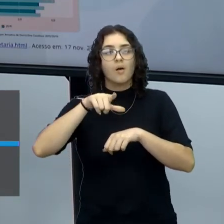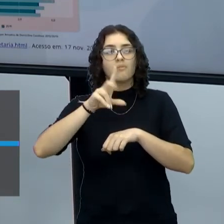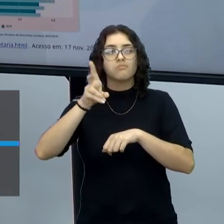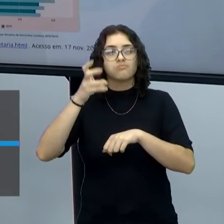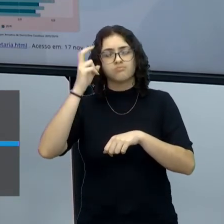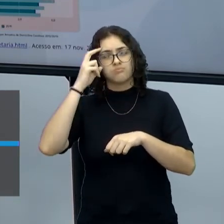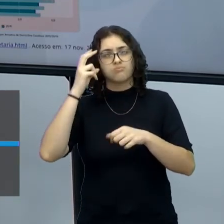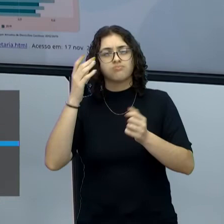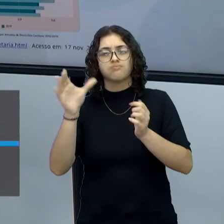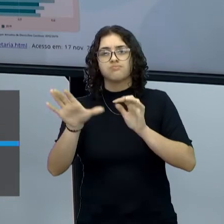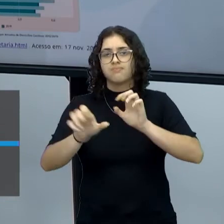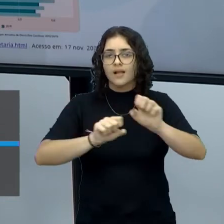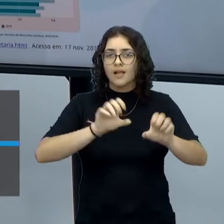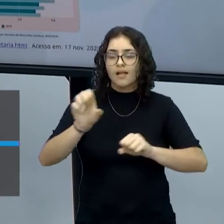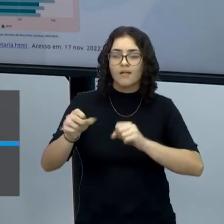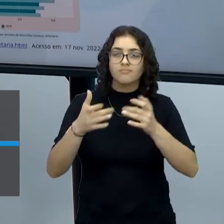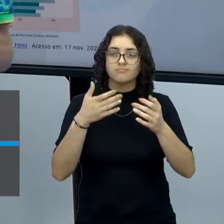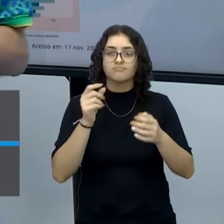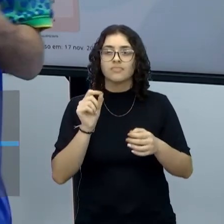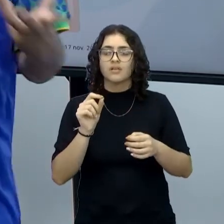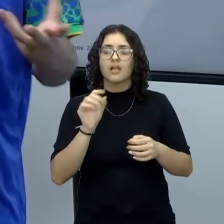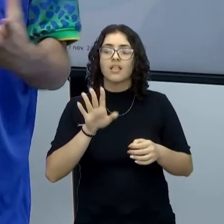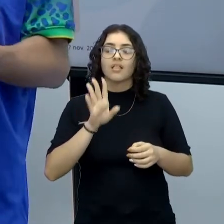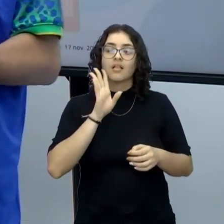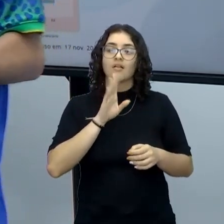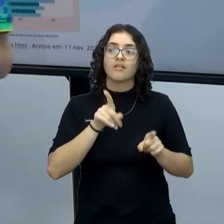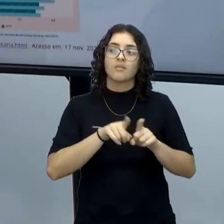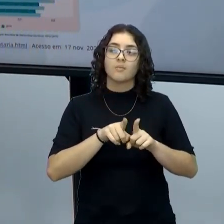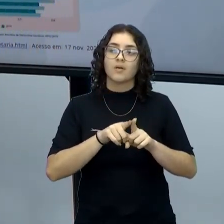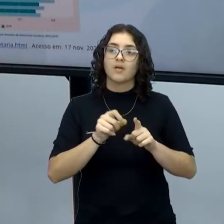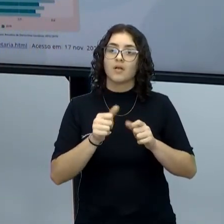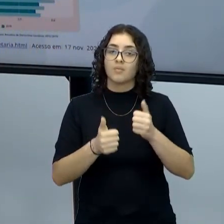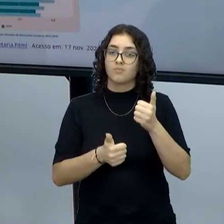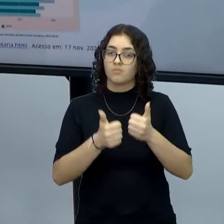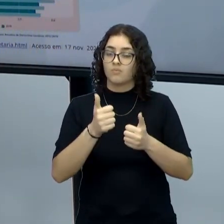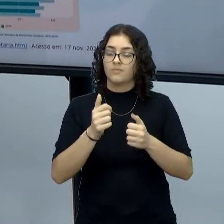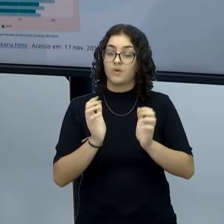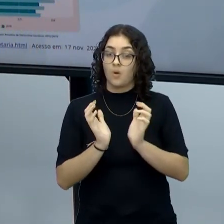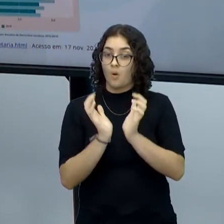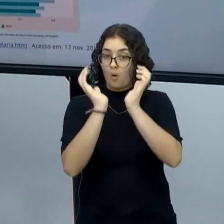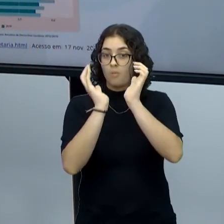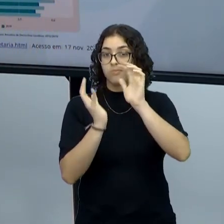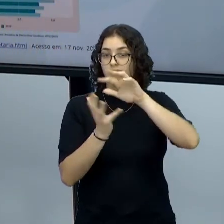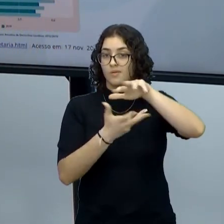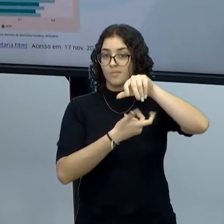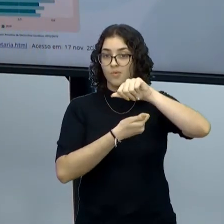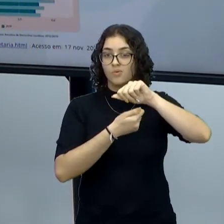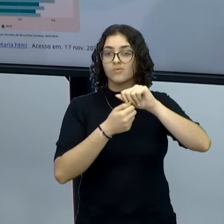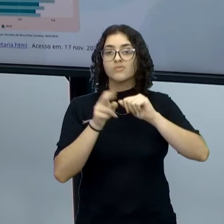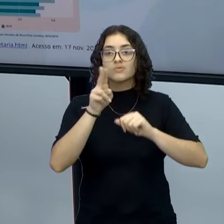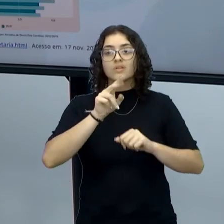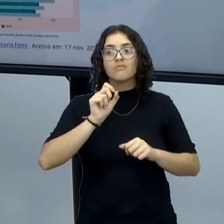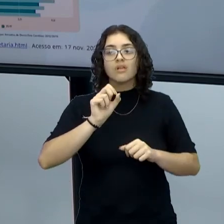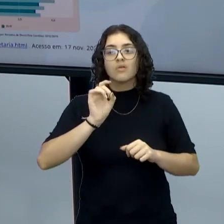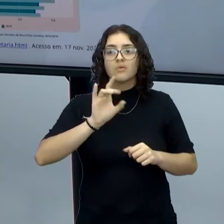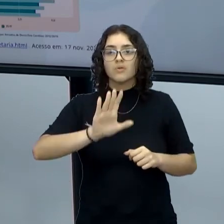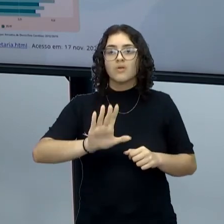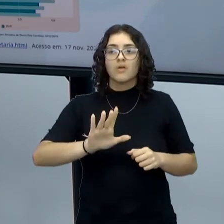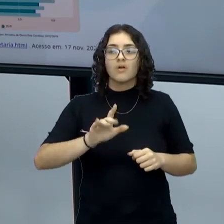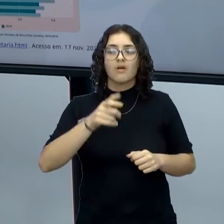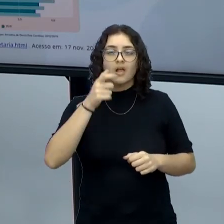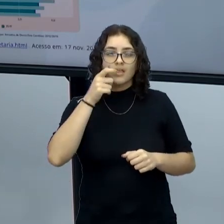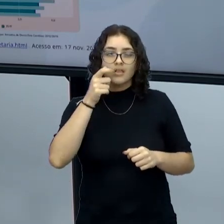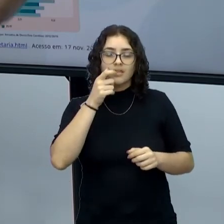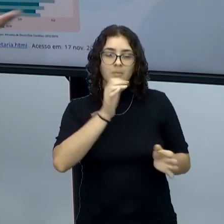que a gente utilize também a Copa do Mundo, né, que está tendo agora e tal, não só para, né, para assistir